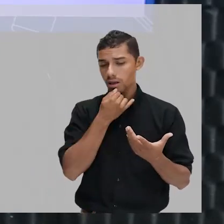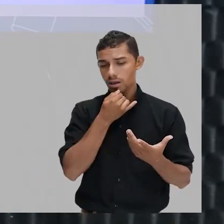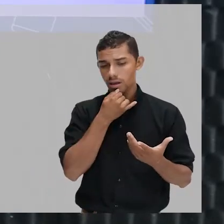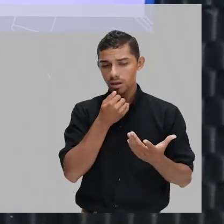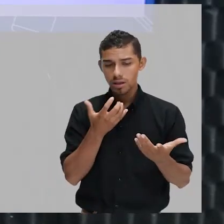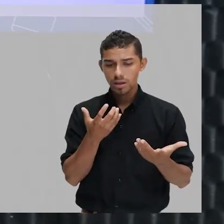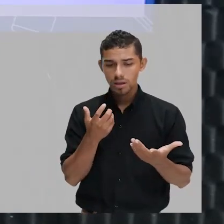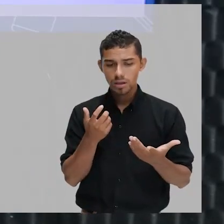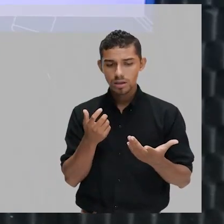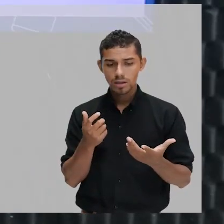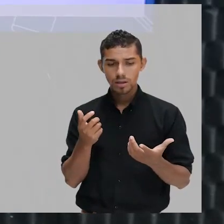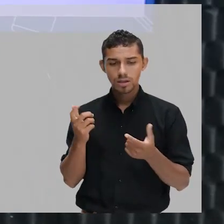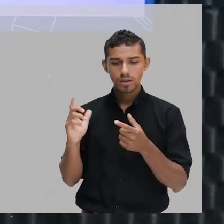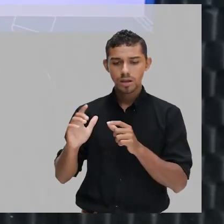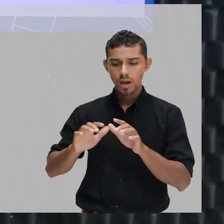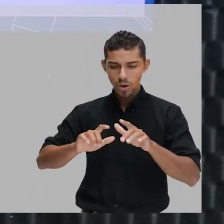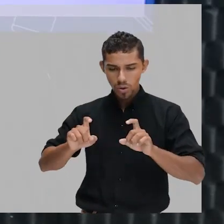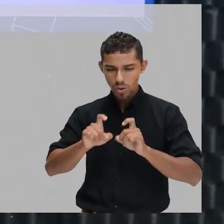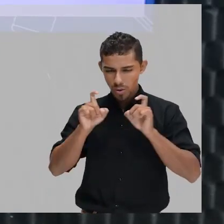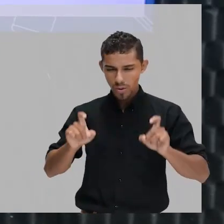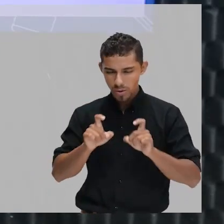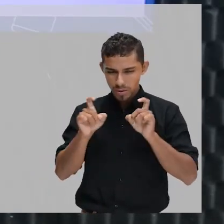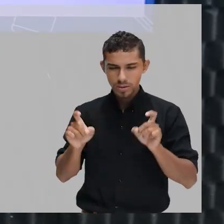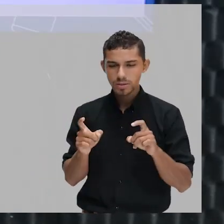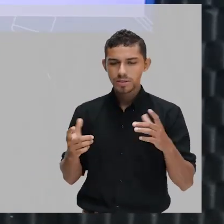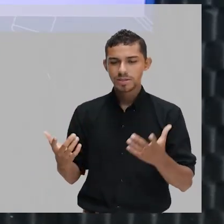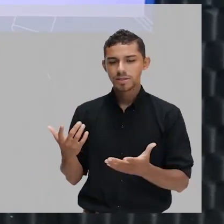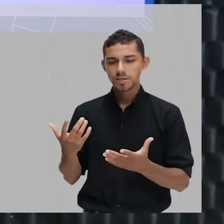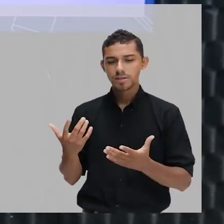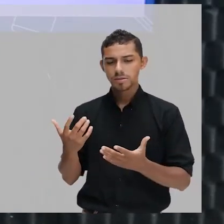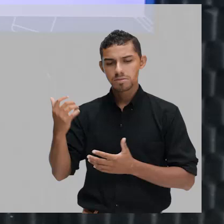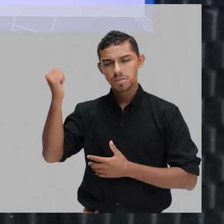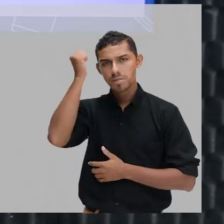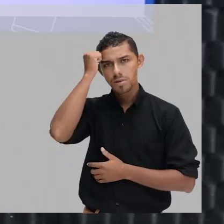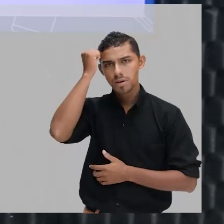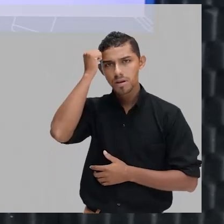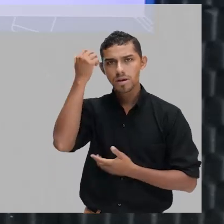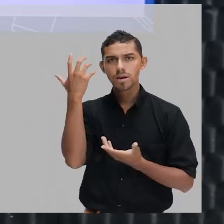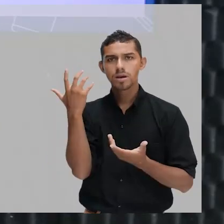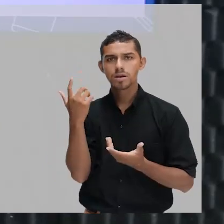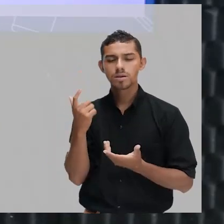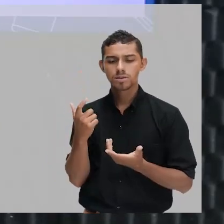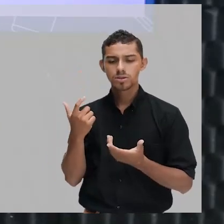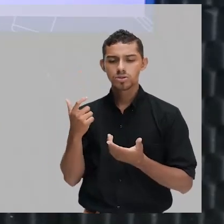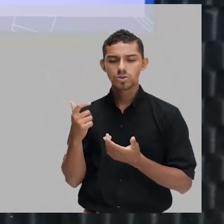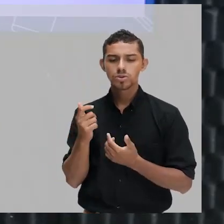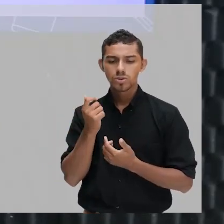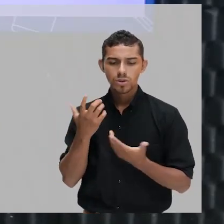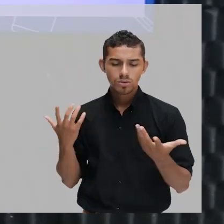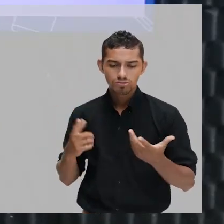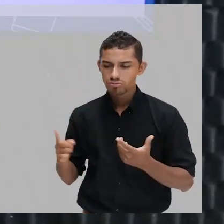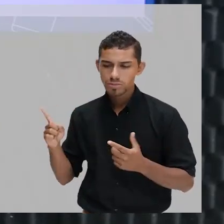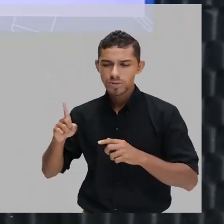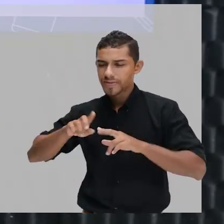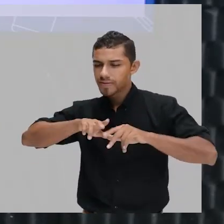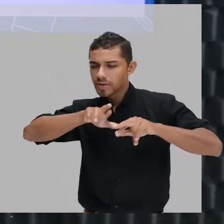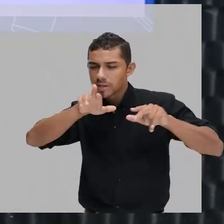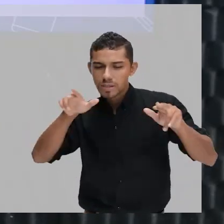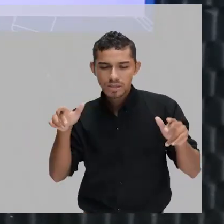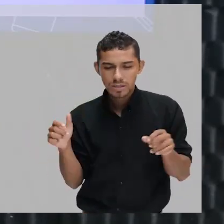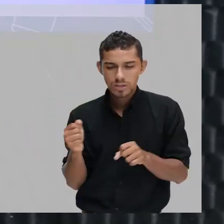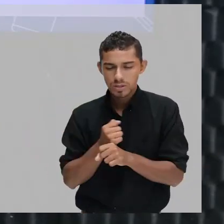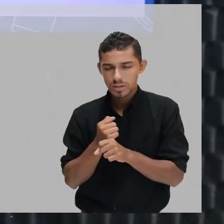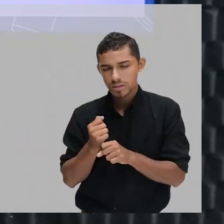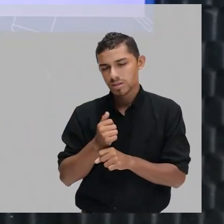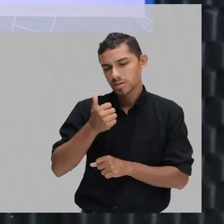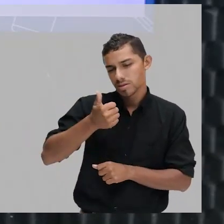por CGI, pela computação gráfica. Alguns personagens são de verdade com vários manipuladores de bonecos. Tem uma série dos anos 90, se eu não